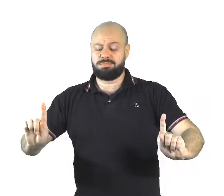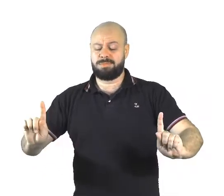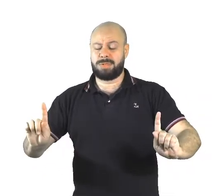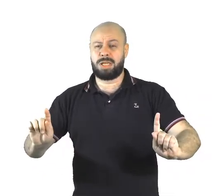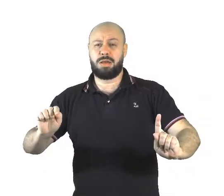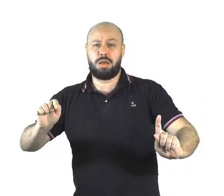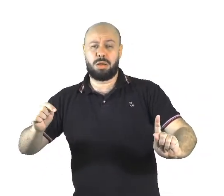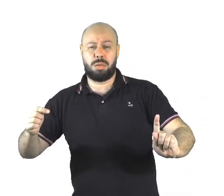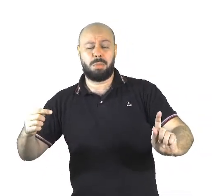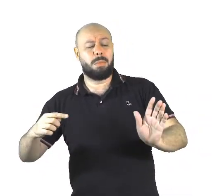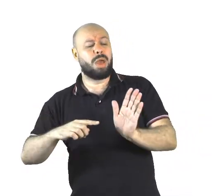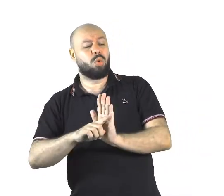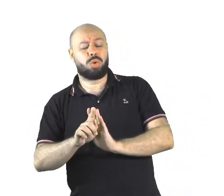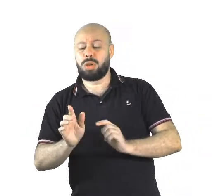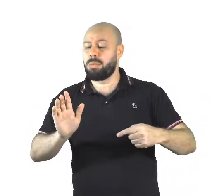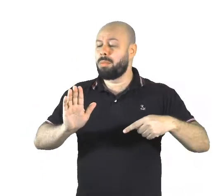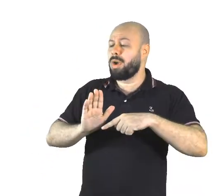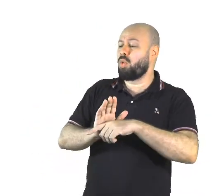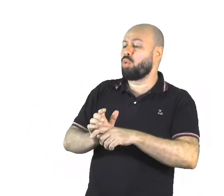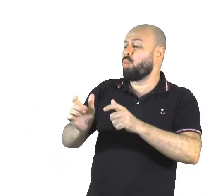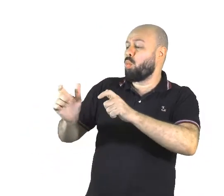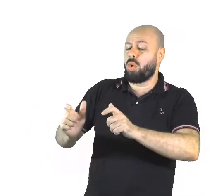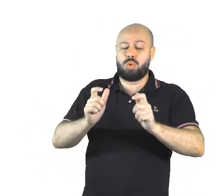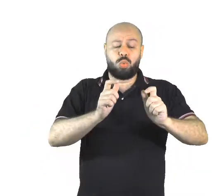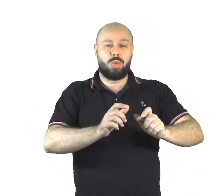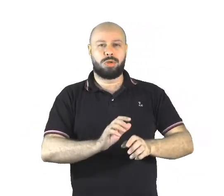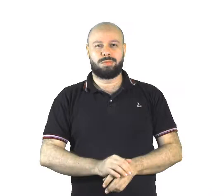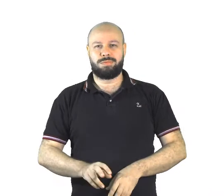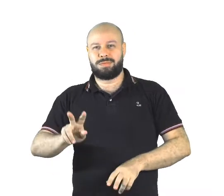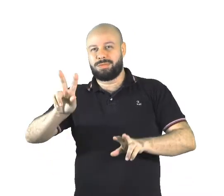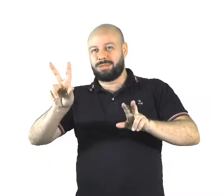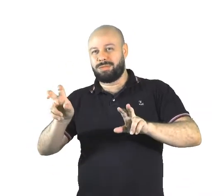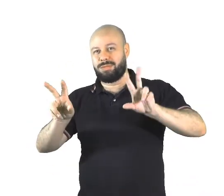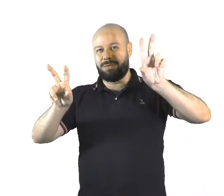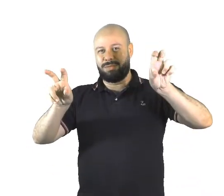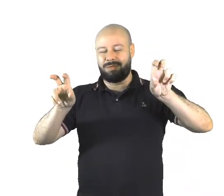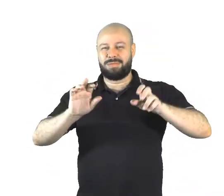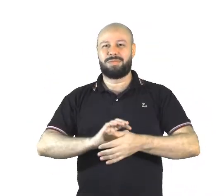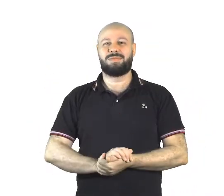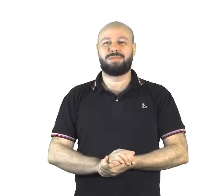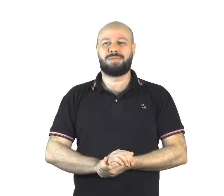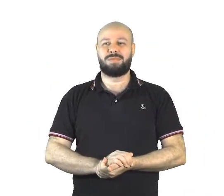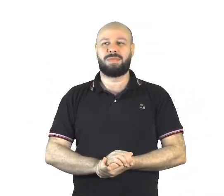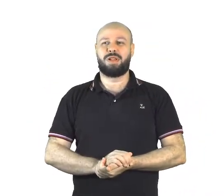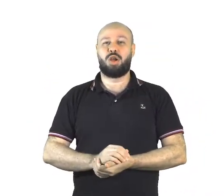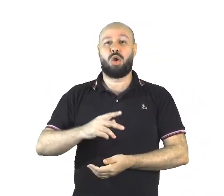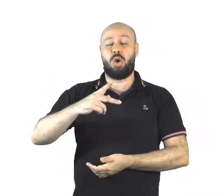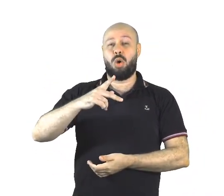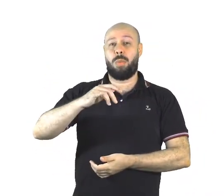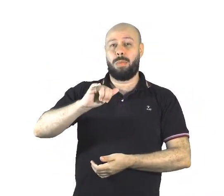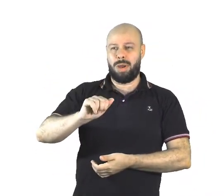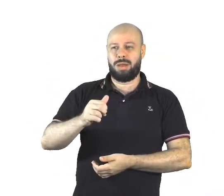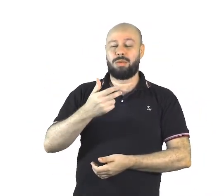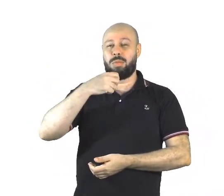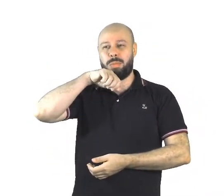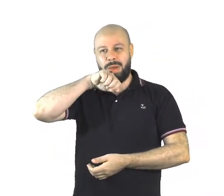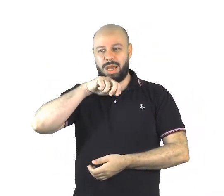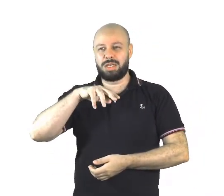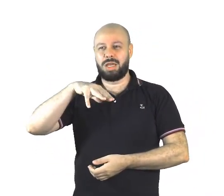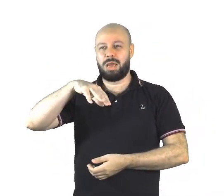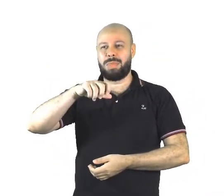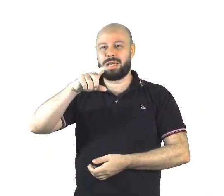perguntam um pelo outro, fecha aspas, afirmou o pai de Maxwell